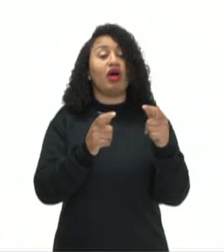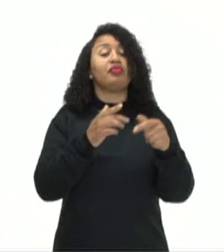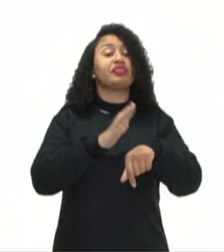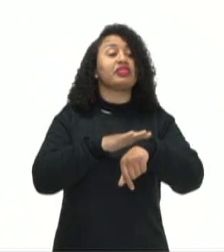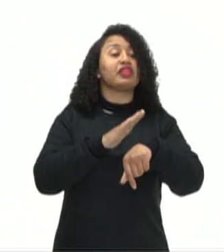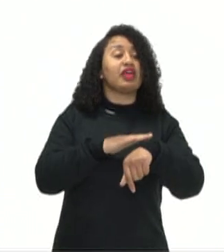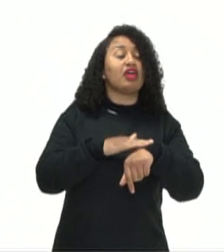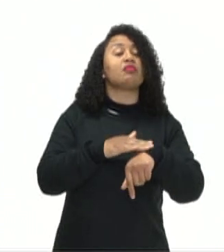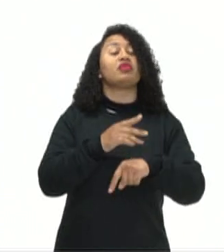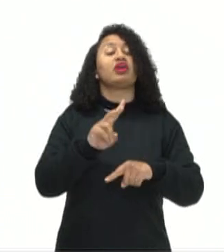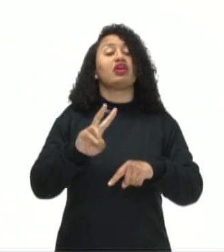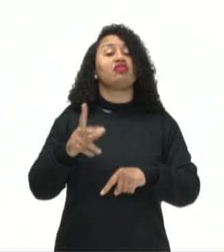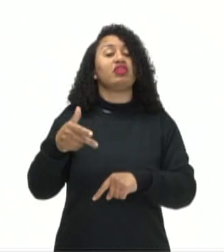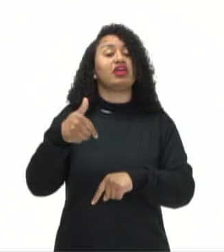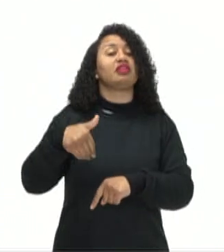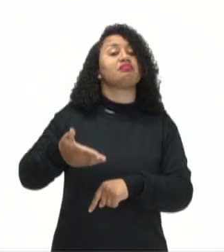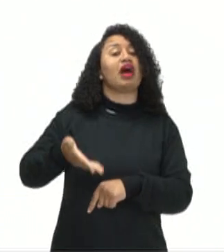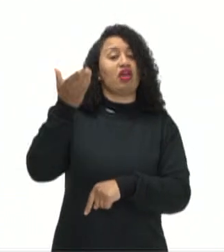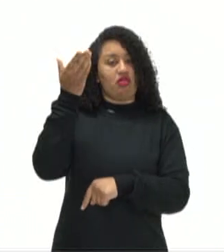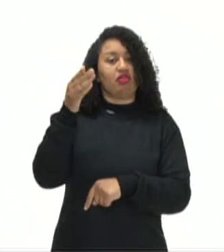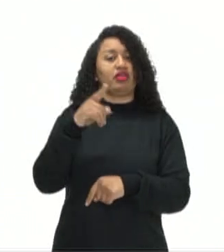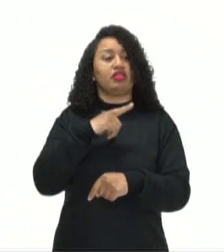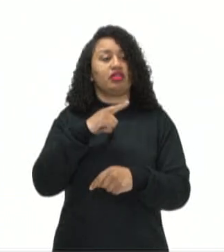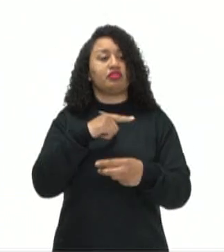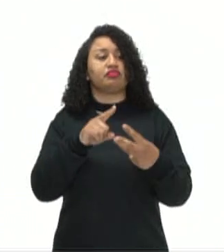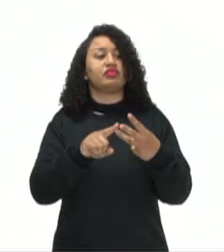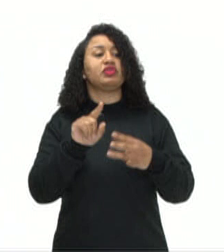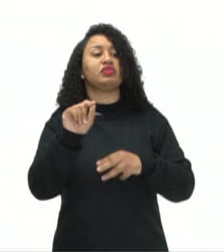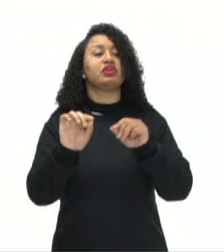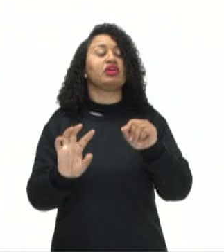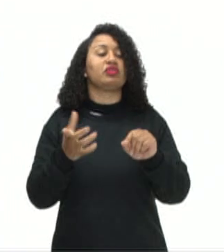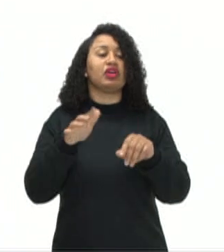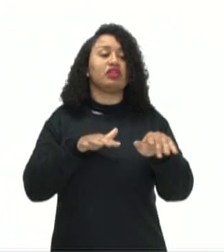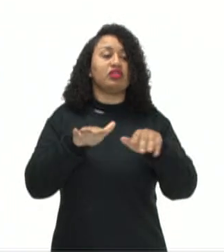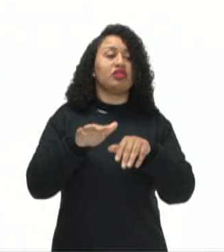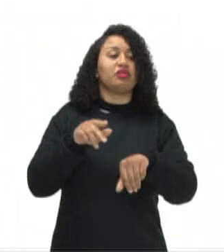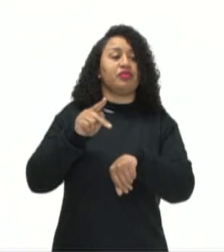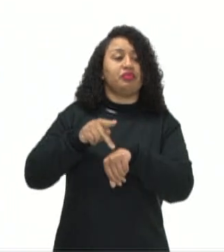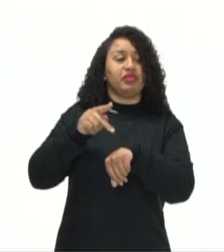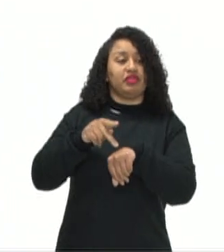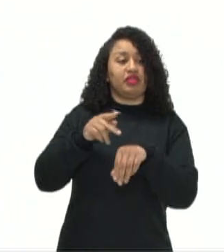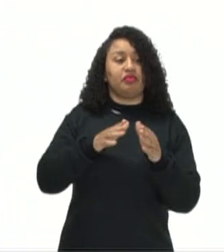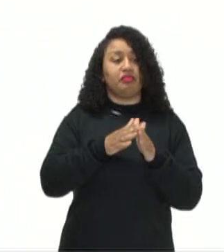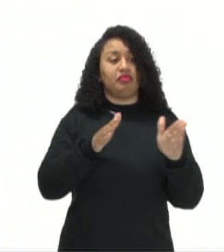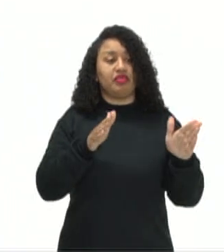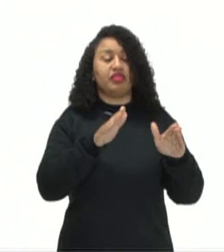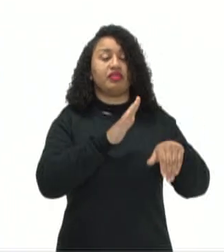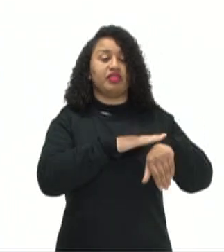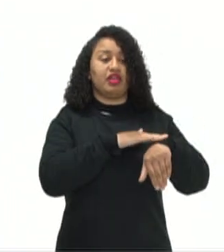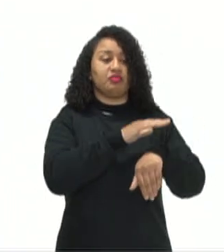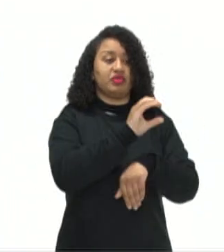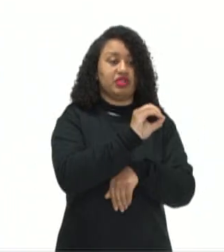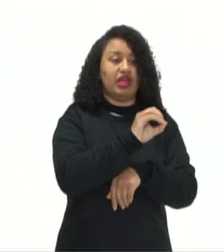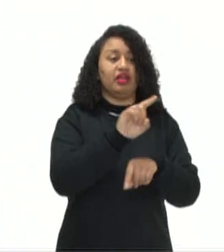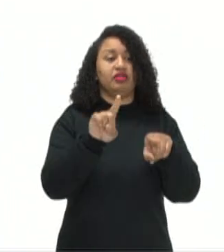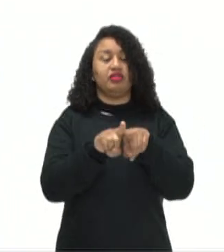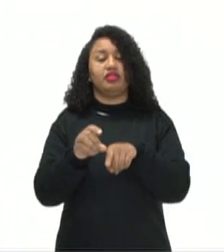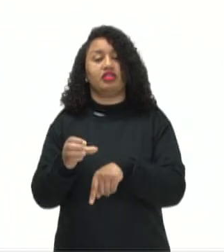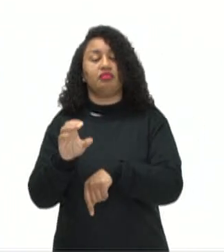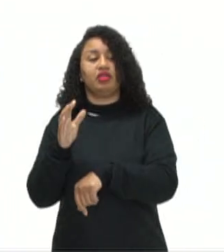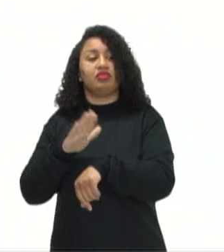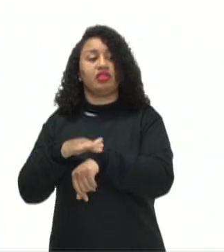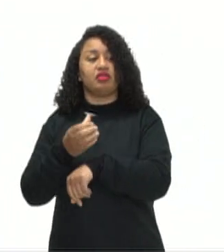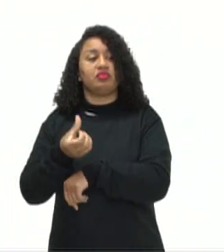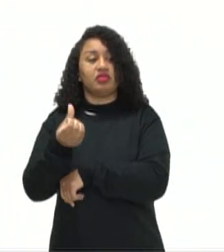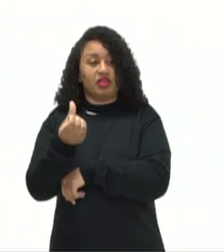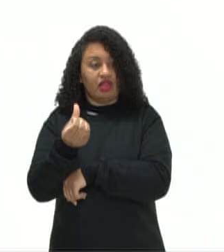é maior? E o que ocorre com o movimento da pedra nos instantes 0 e 6 segundos? E